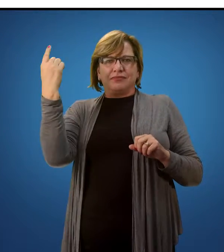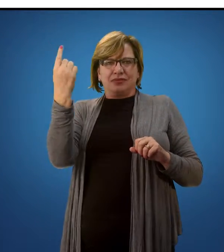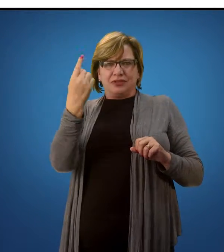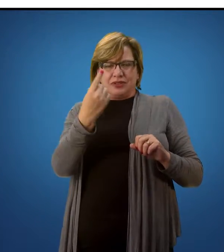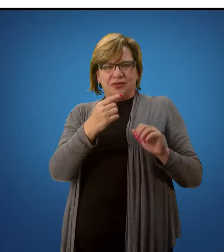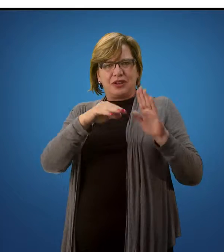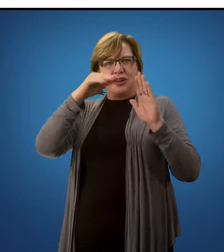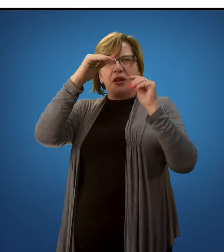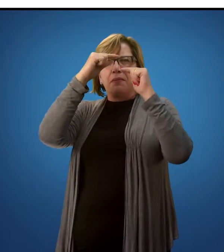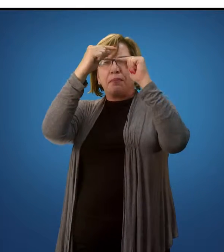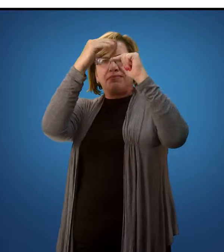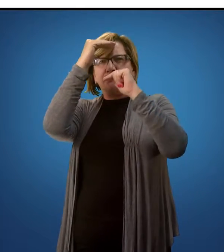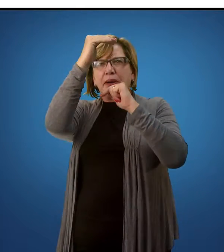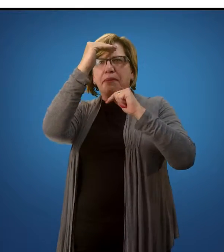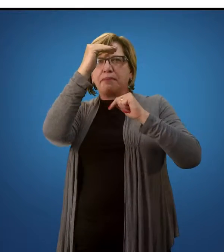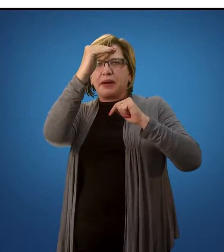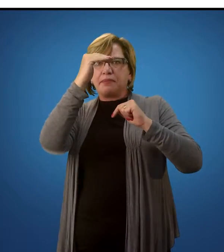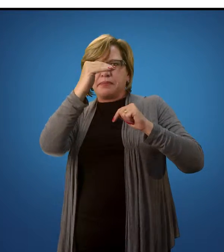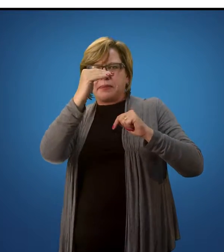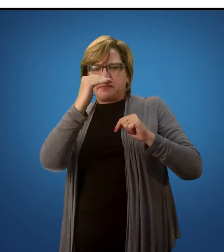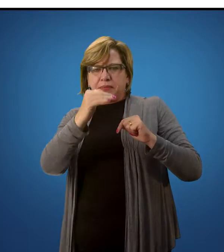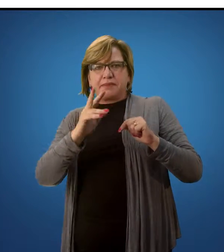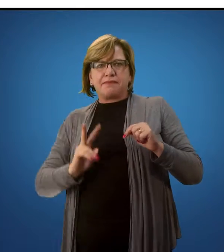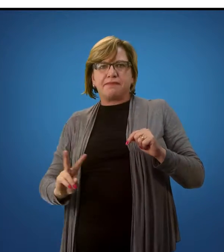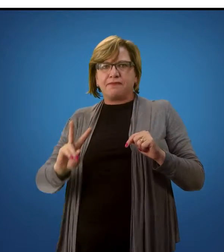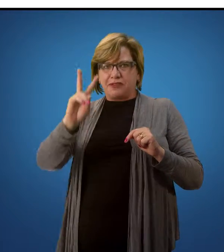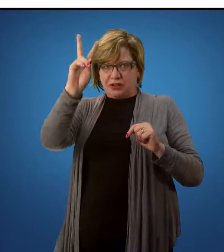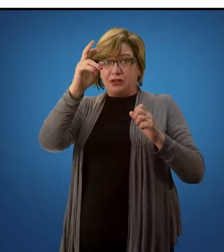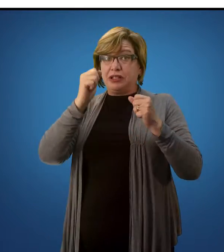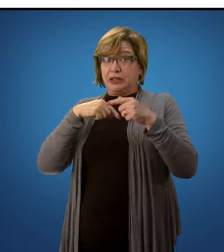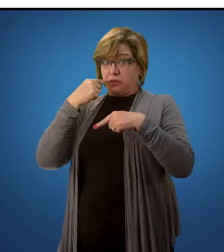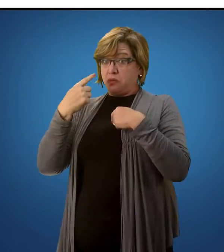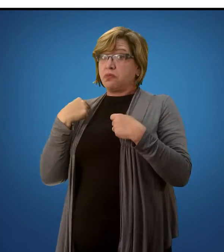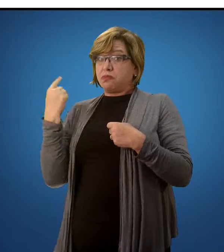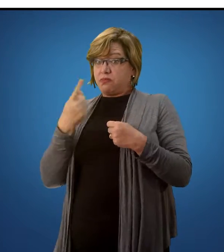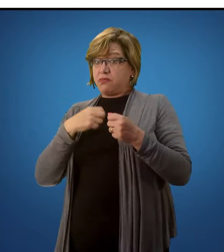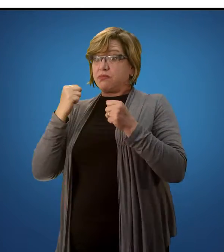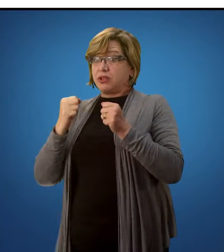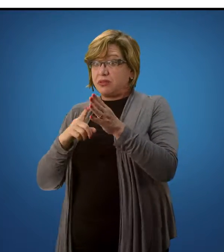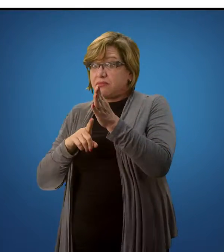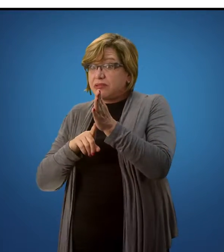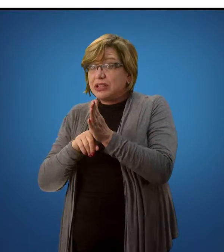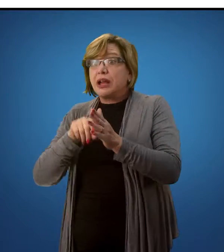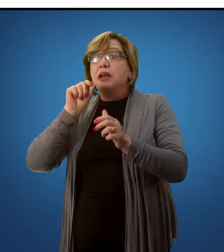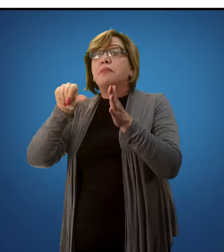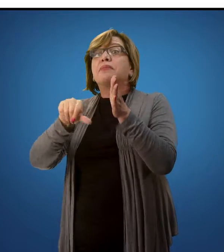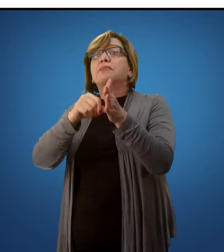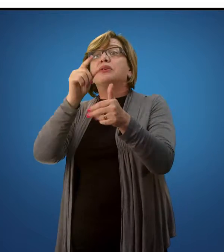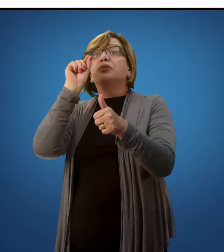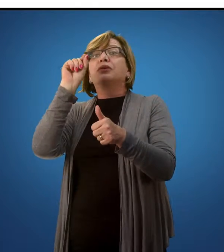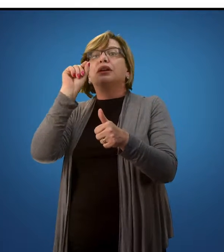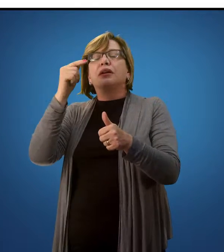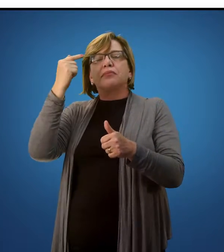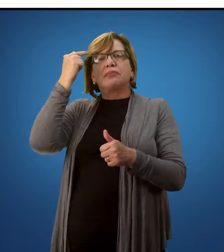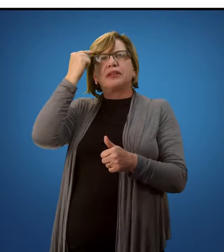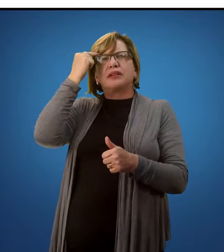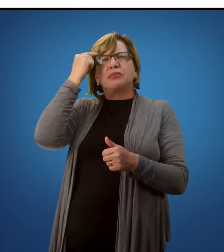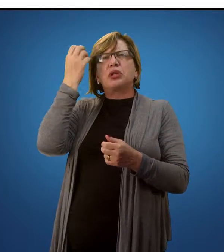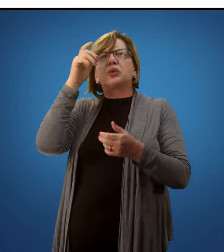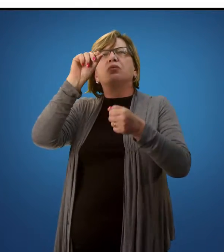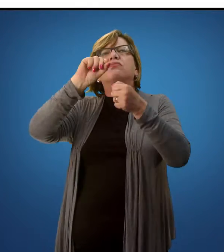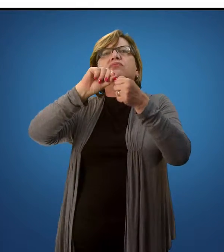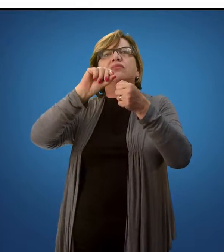hierarquia de valor e você pode perguntar para os alunos o que vem primeiro ou que deve vir primeiro o pensamento ou